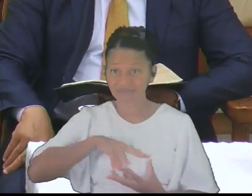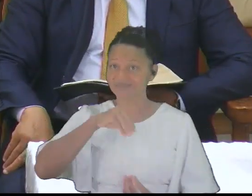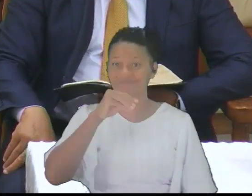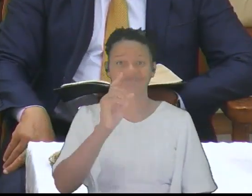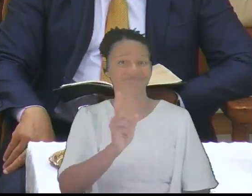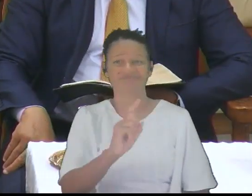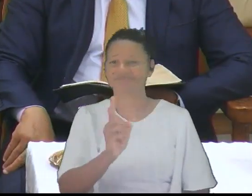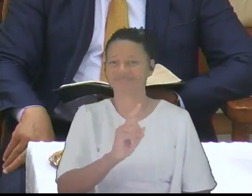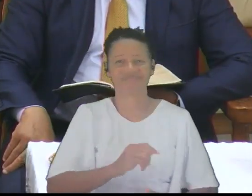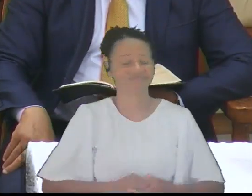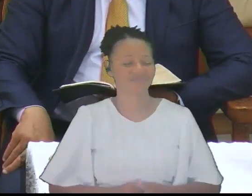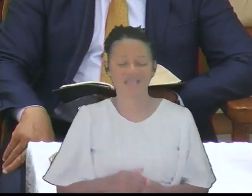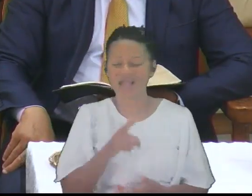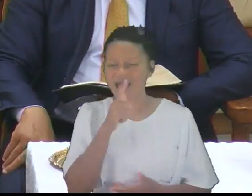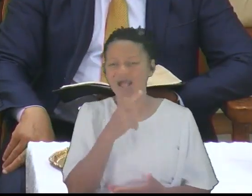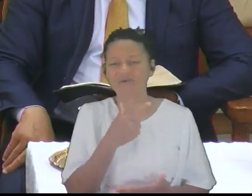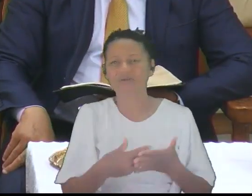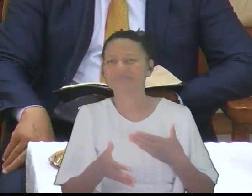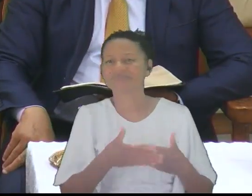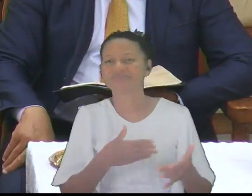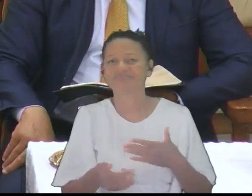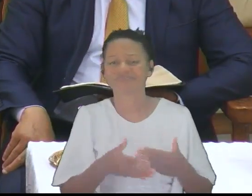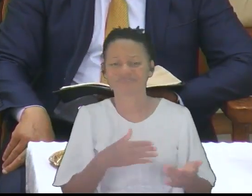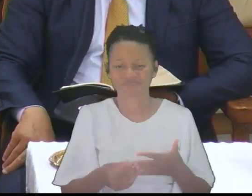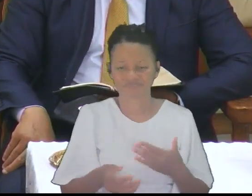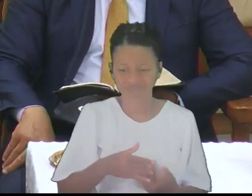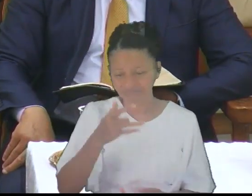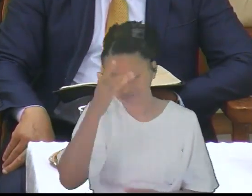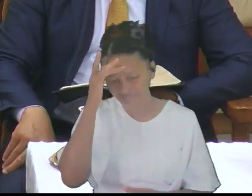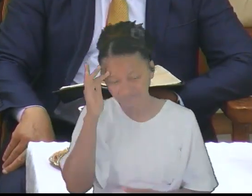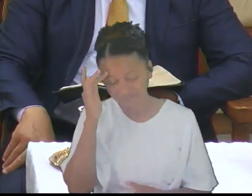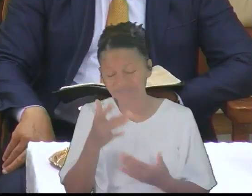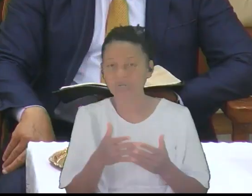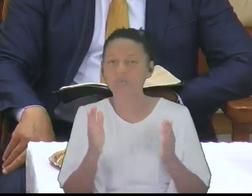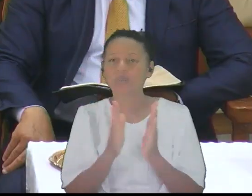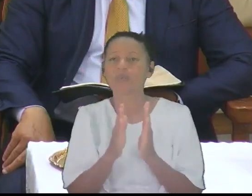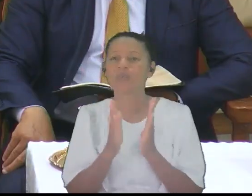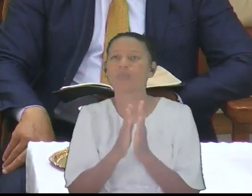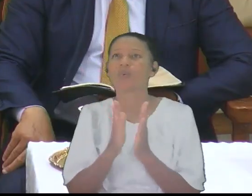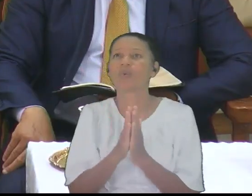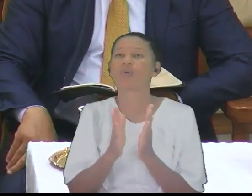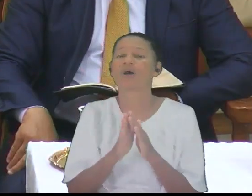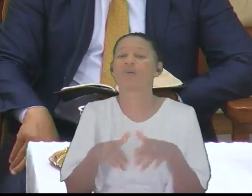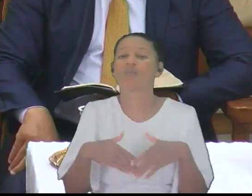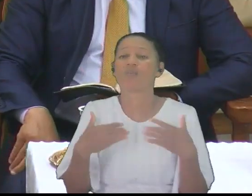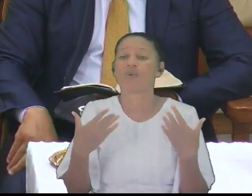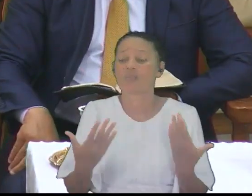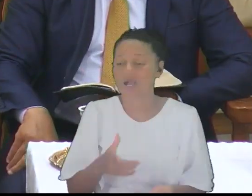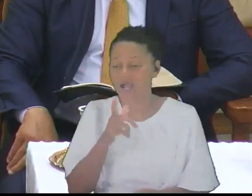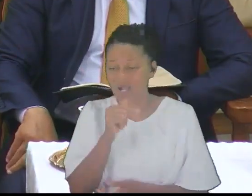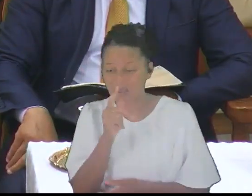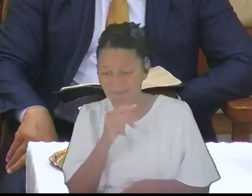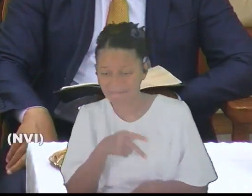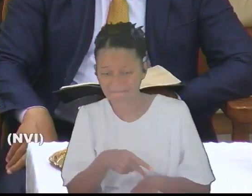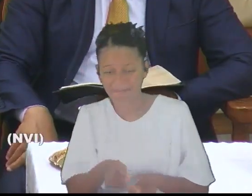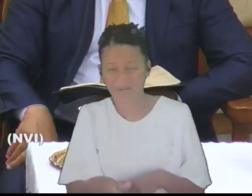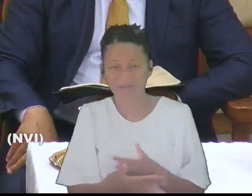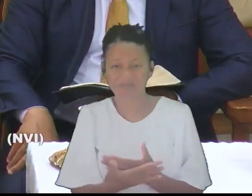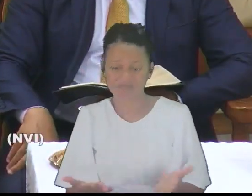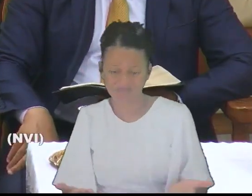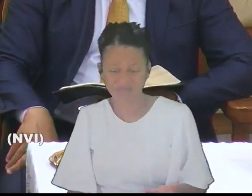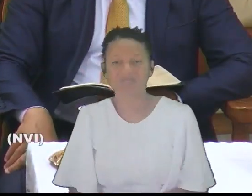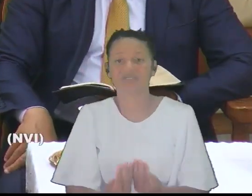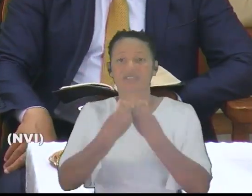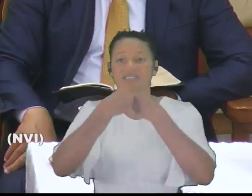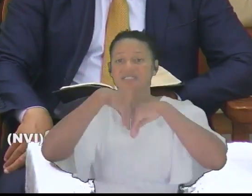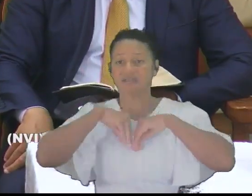Aquela água é uma água qualquer. É uma água que alguém fez uma oração. Mas qual é a água pura? Qual é a água que entra em